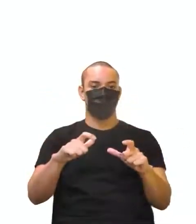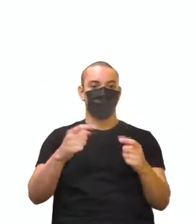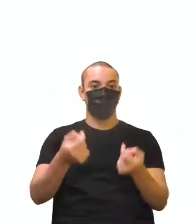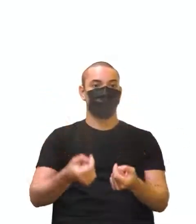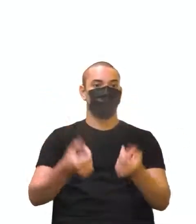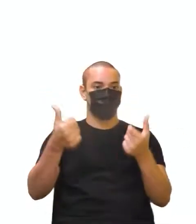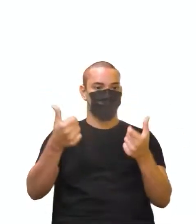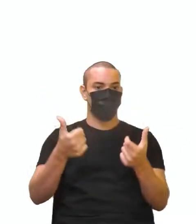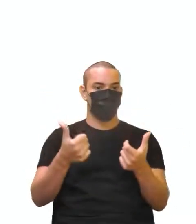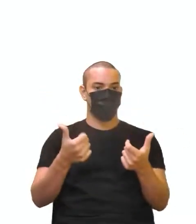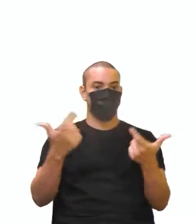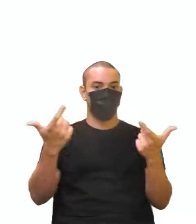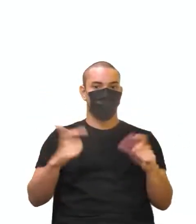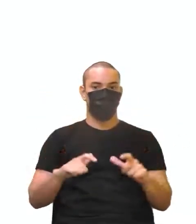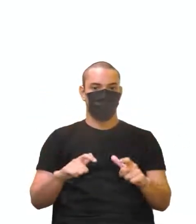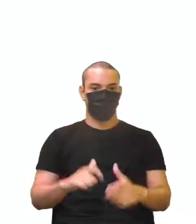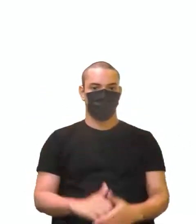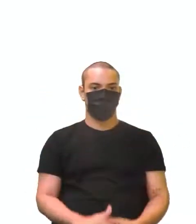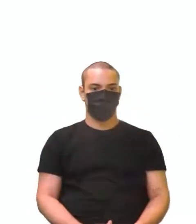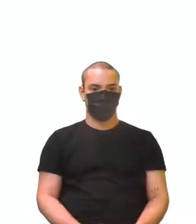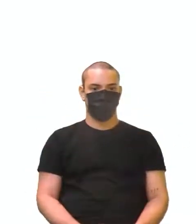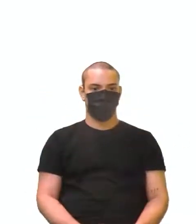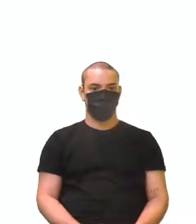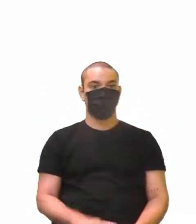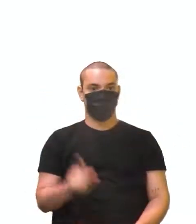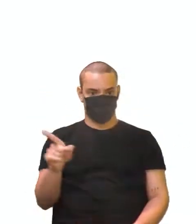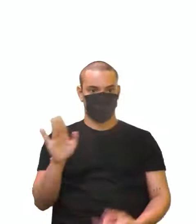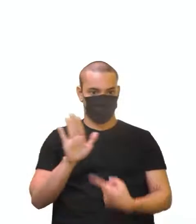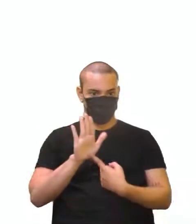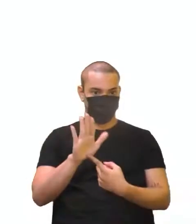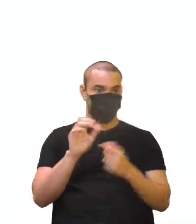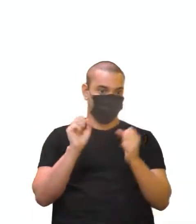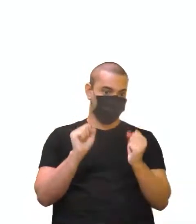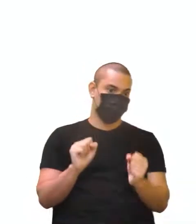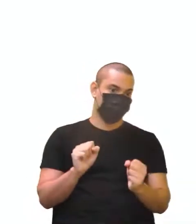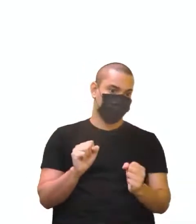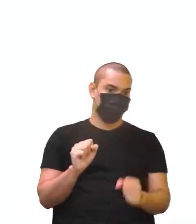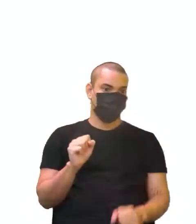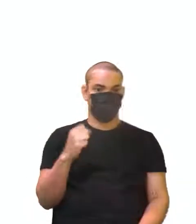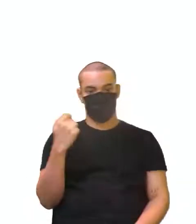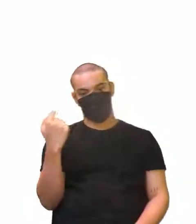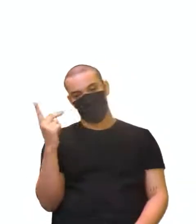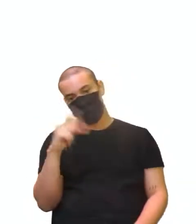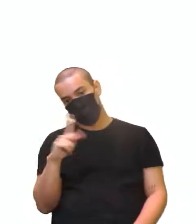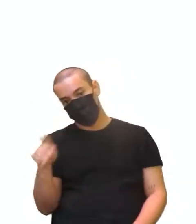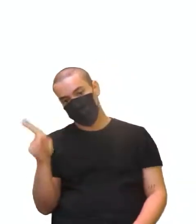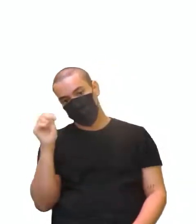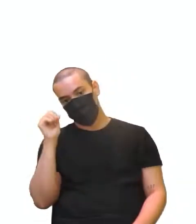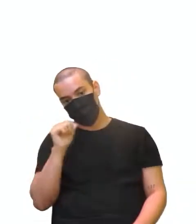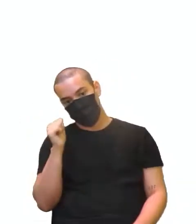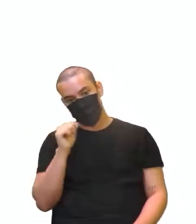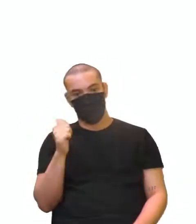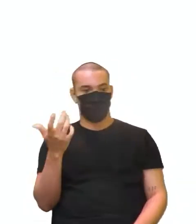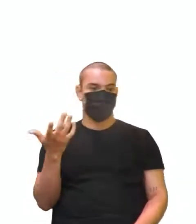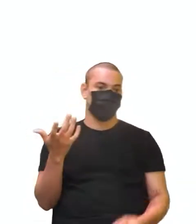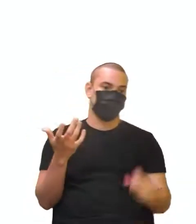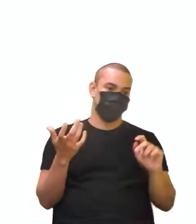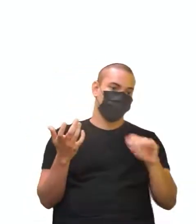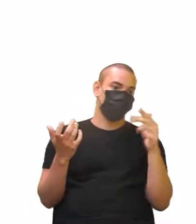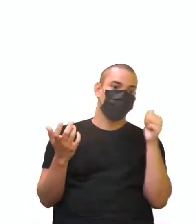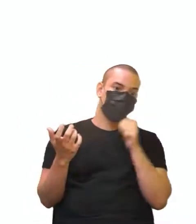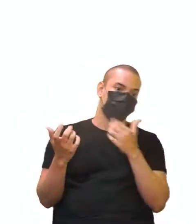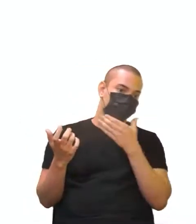Cadê o dado? Opa, ali tá. Ó, pode sair a face da professora Tabita ou pode sair o